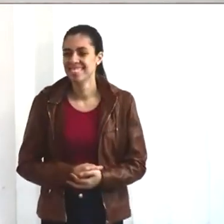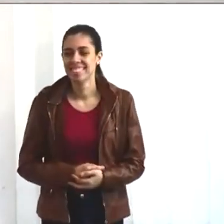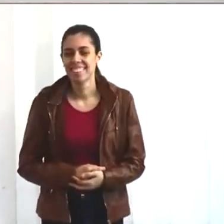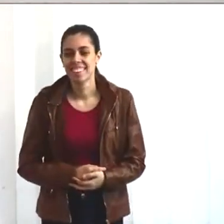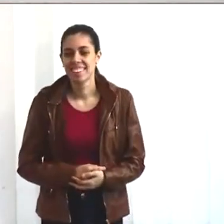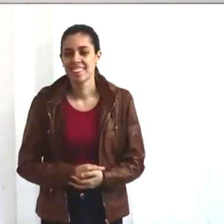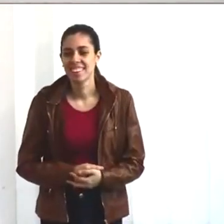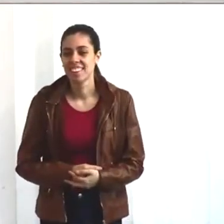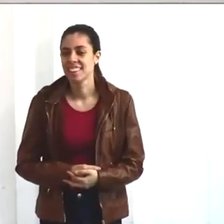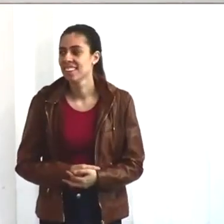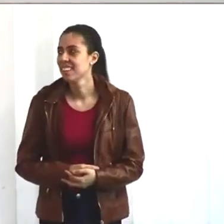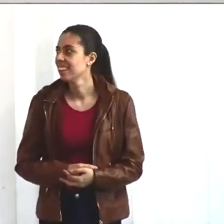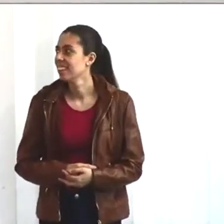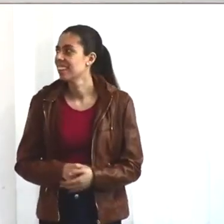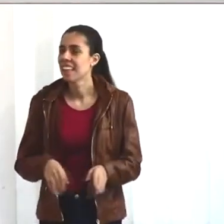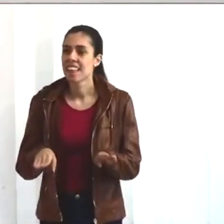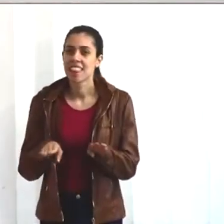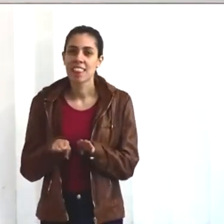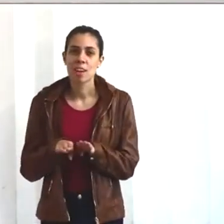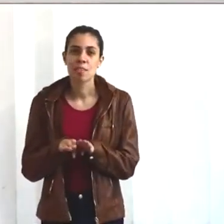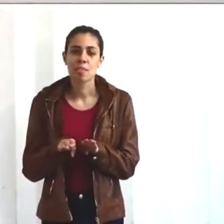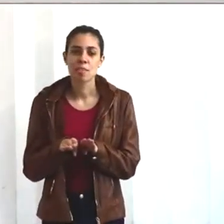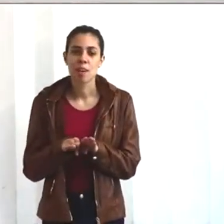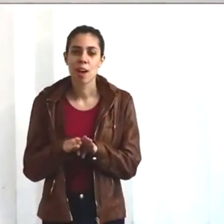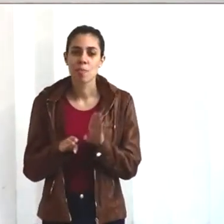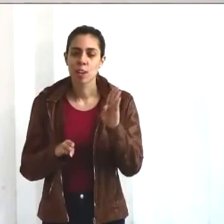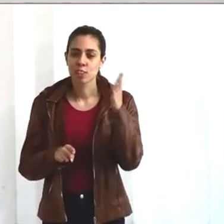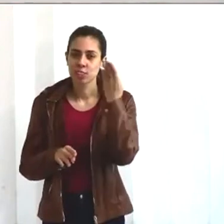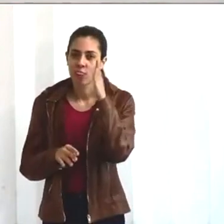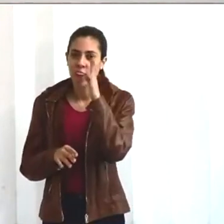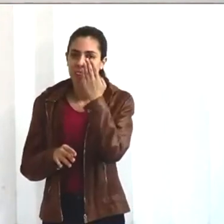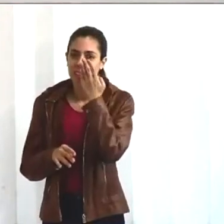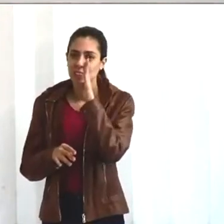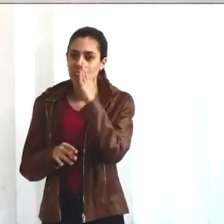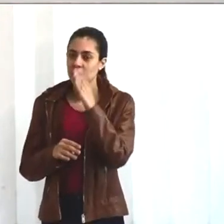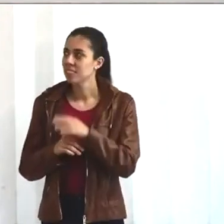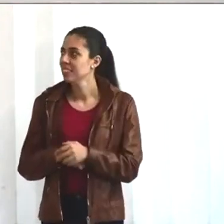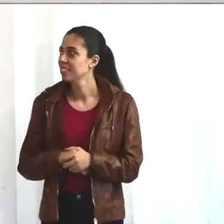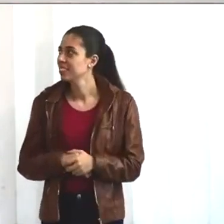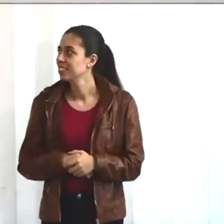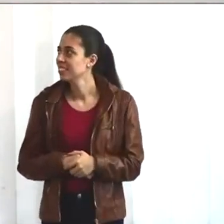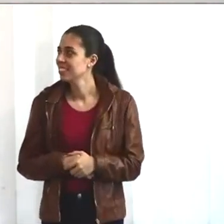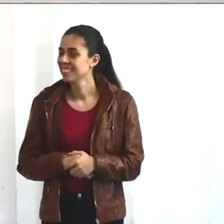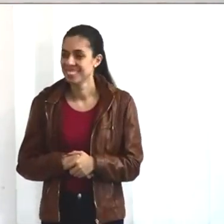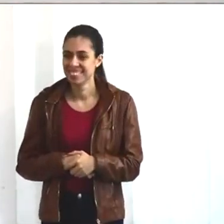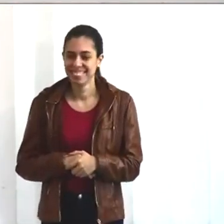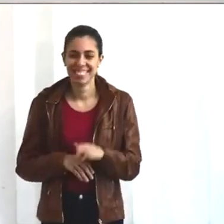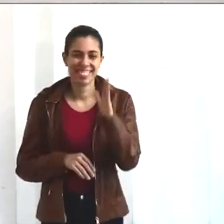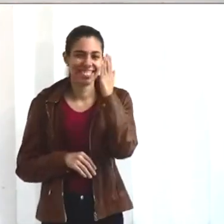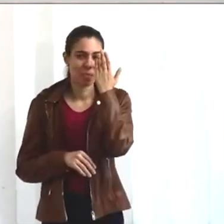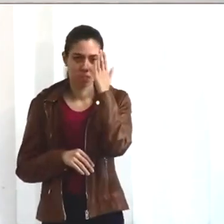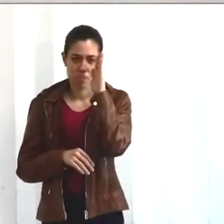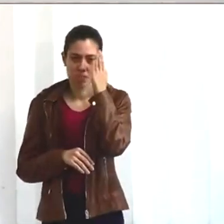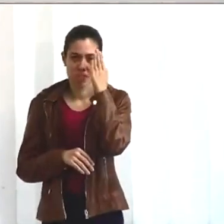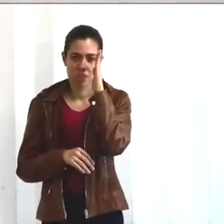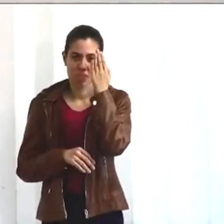o que é? Como dizia Lloyd Jones, o que é? É o conhecimento e a